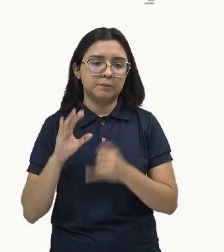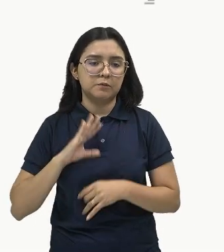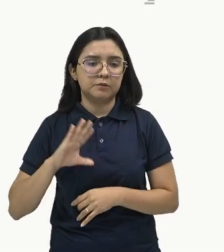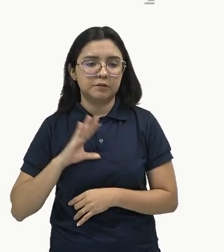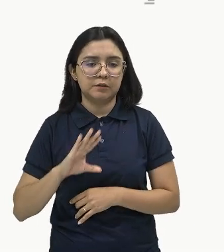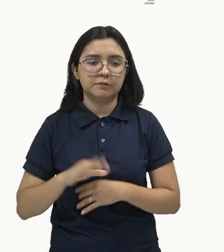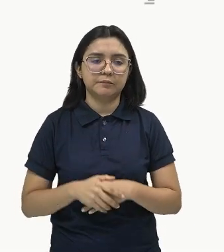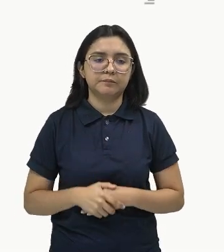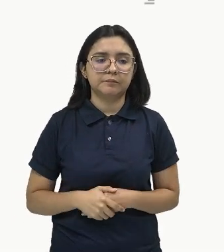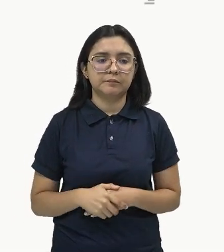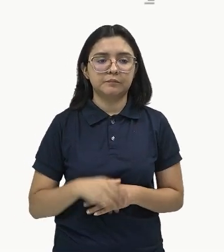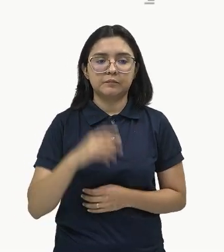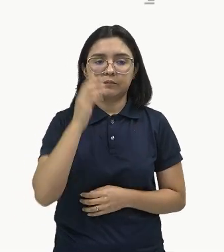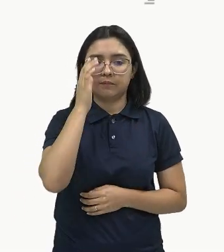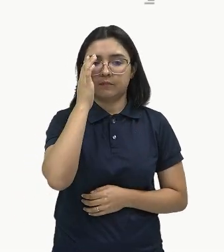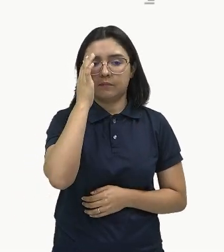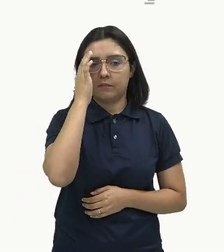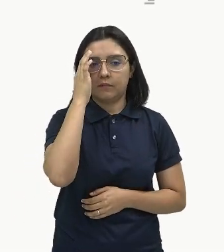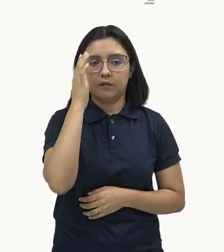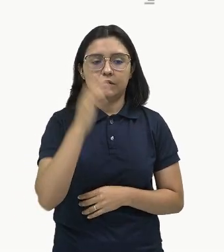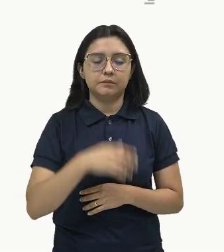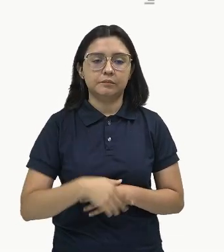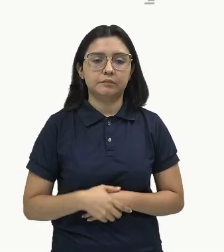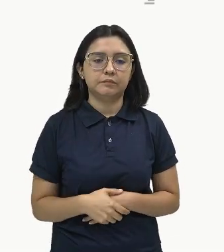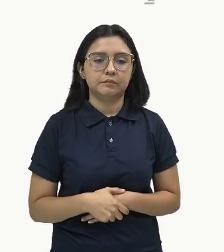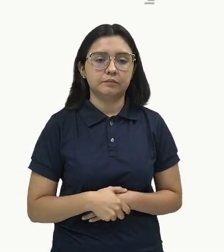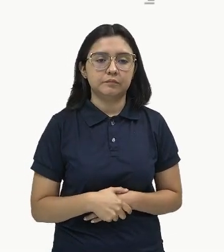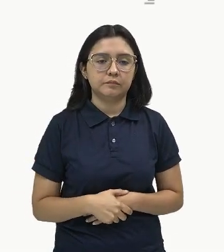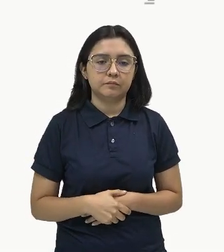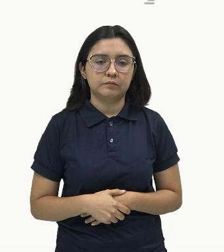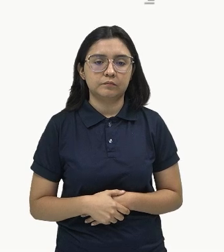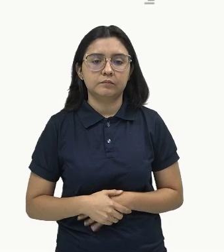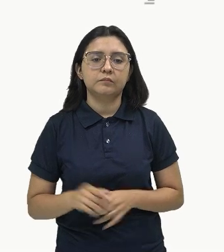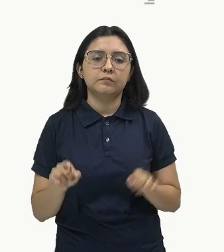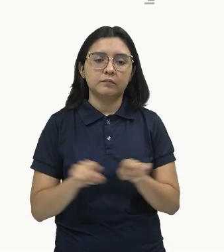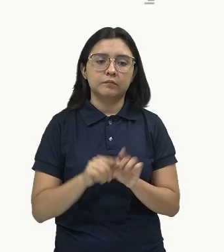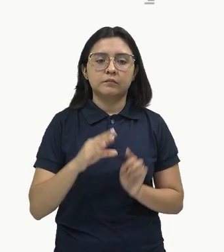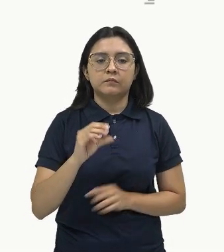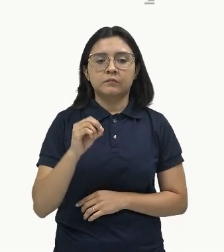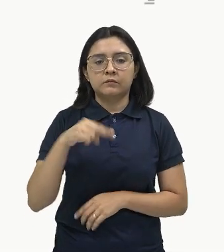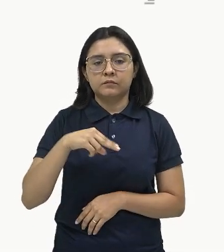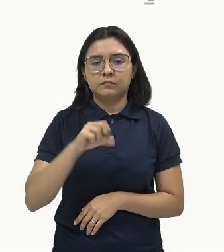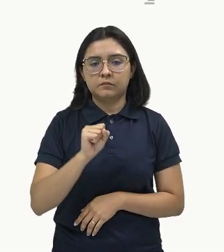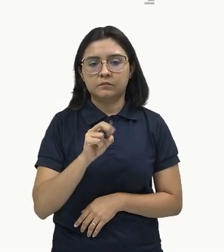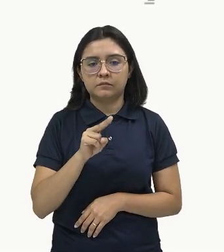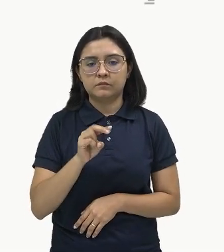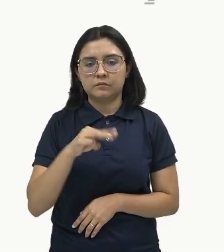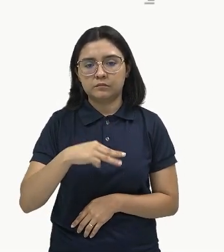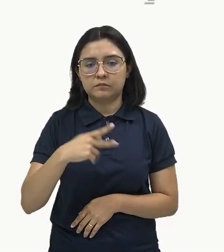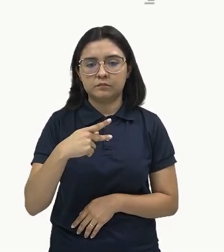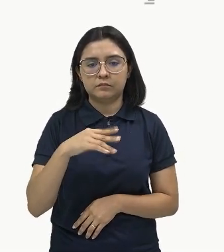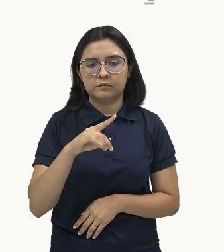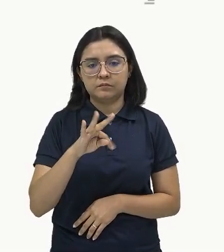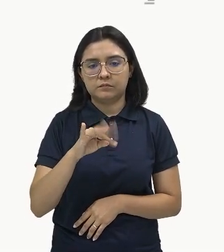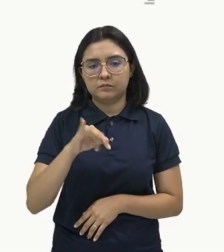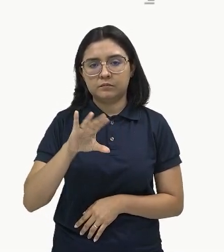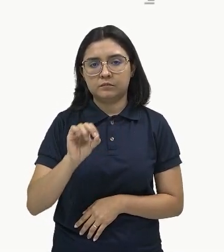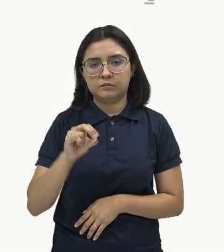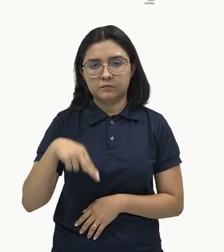O que mais? Acredito que consumption também apareceu lá pela frente,